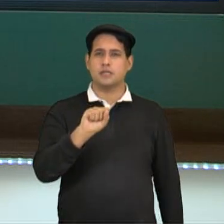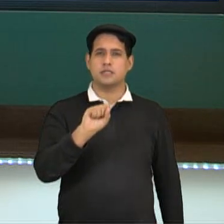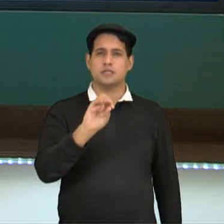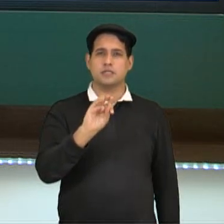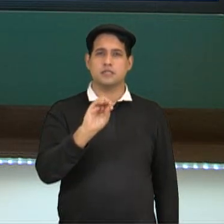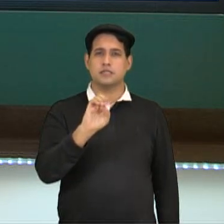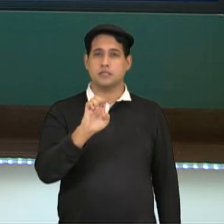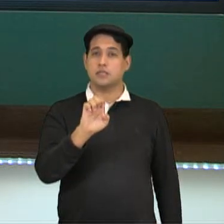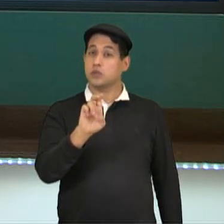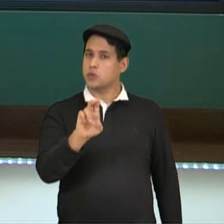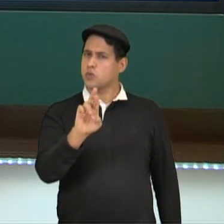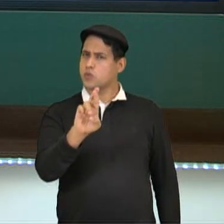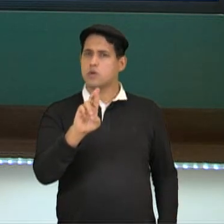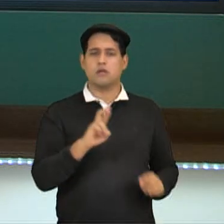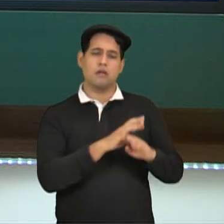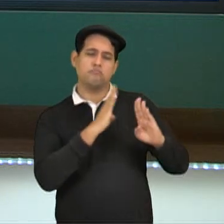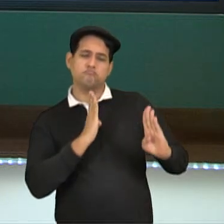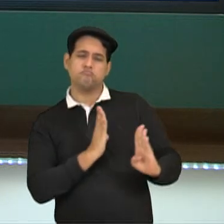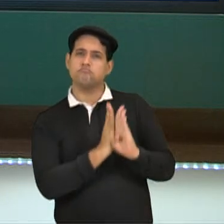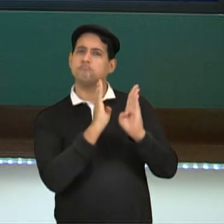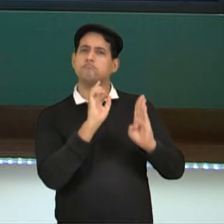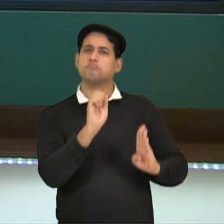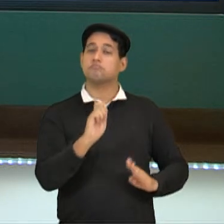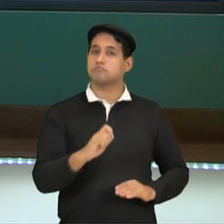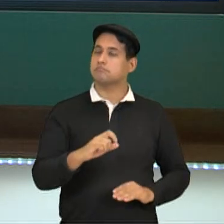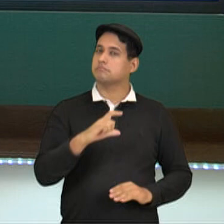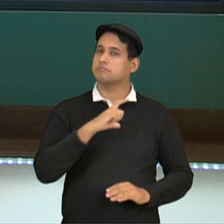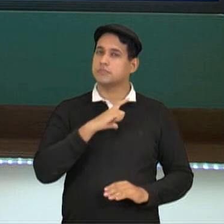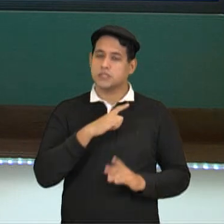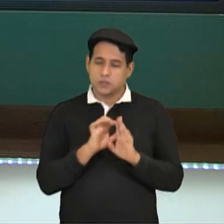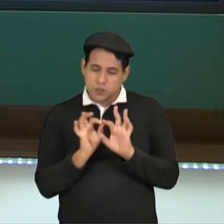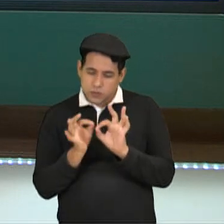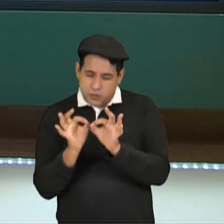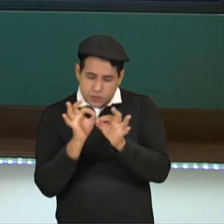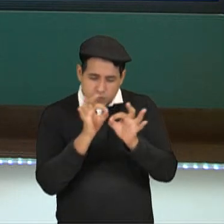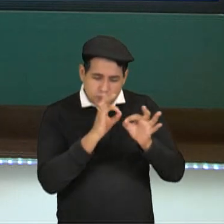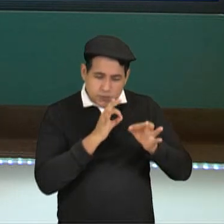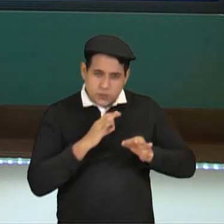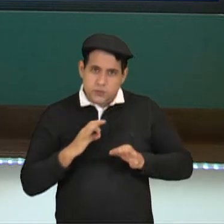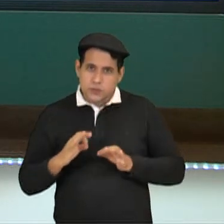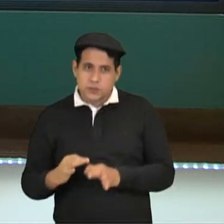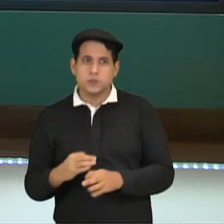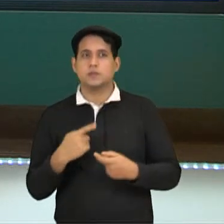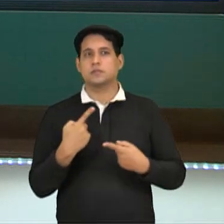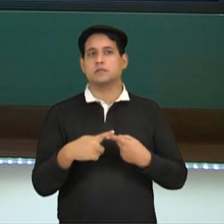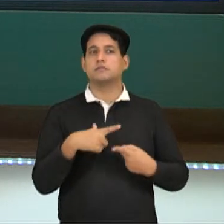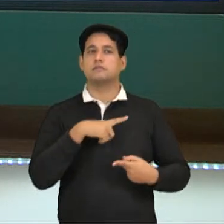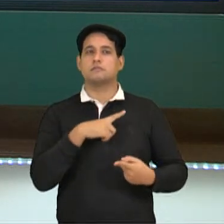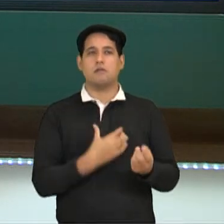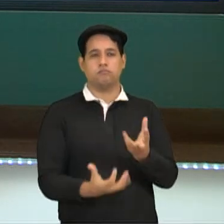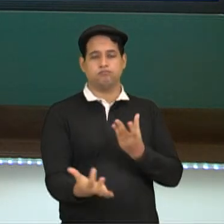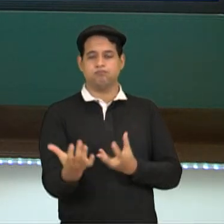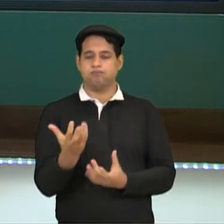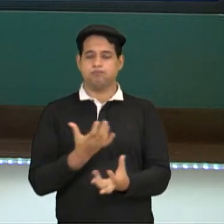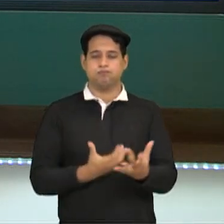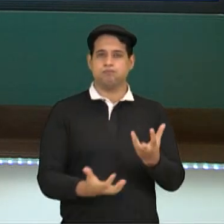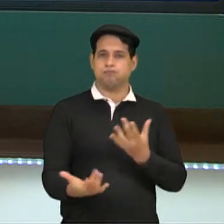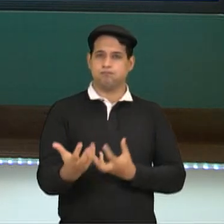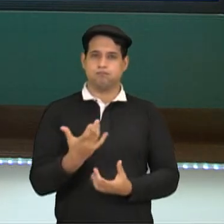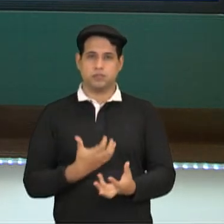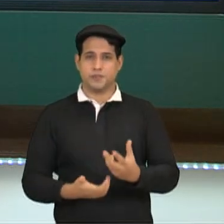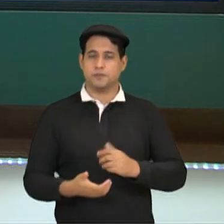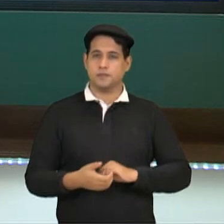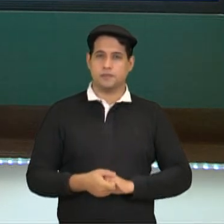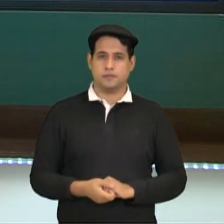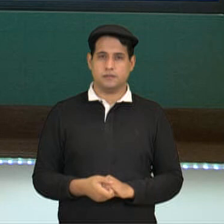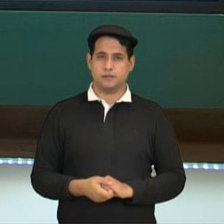que descobriu aí, né, a presença dos micro-organismos e processos de fermentação.